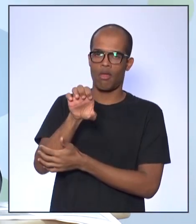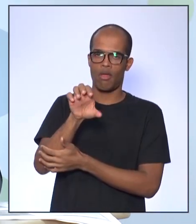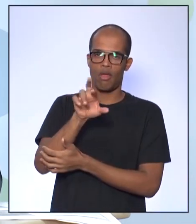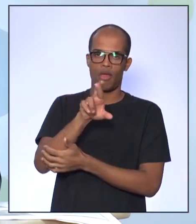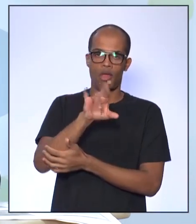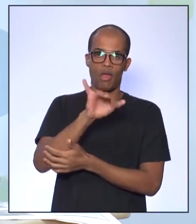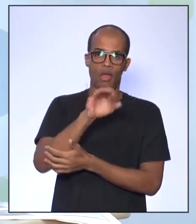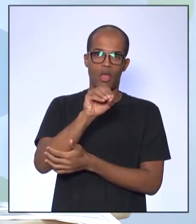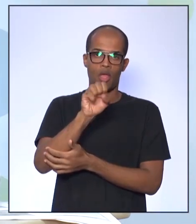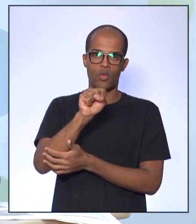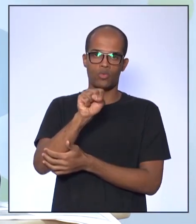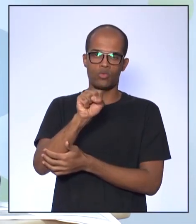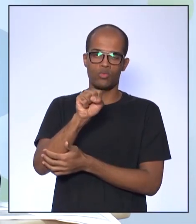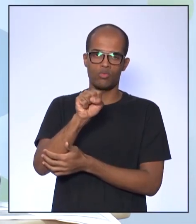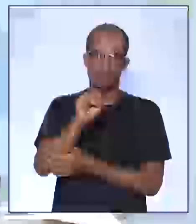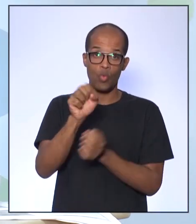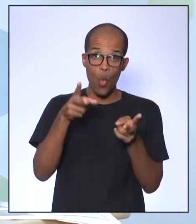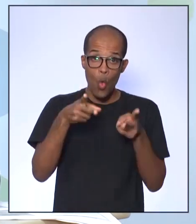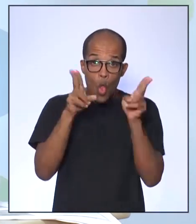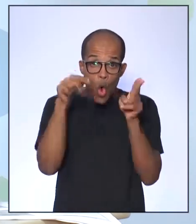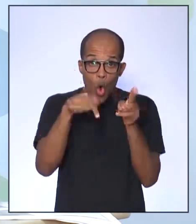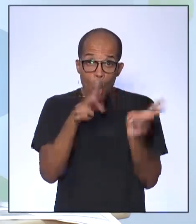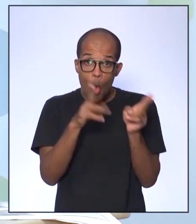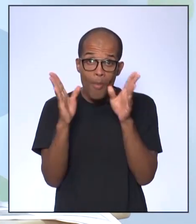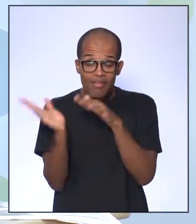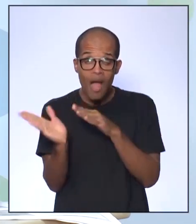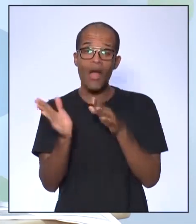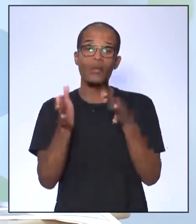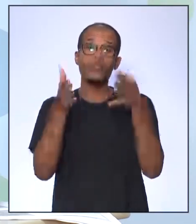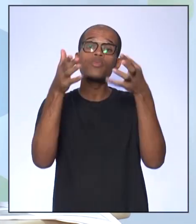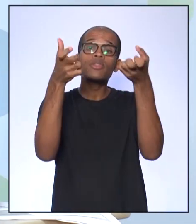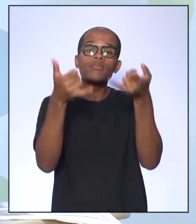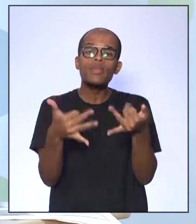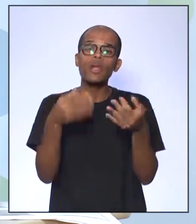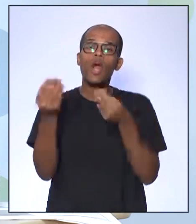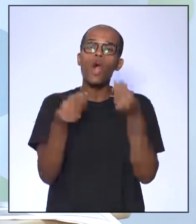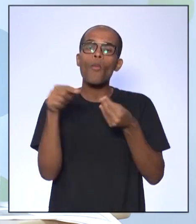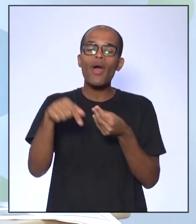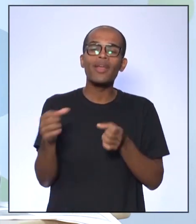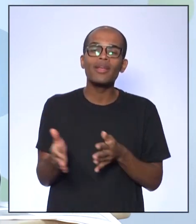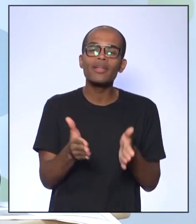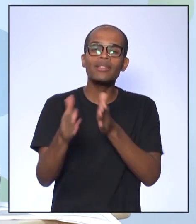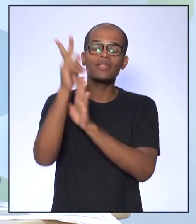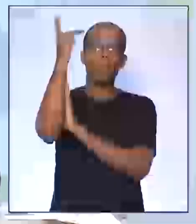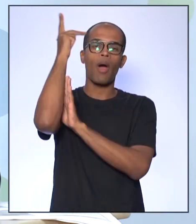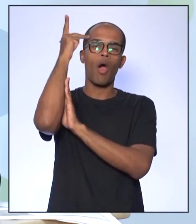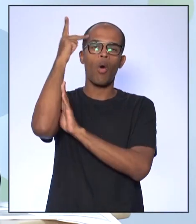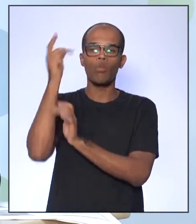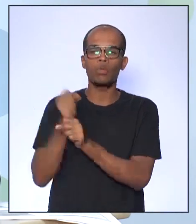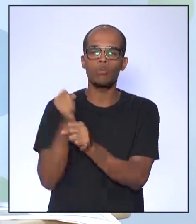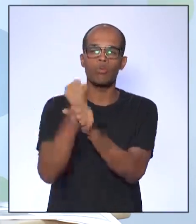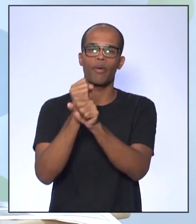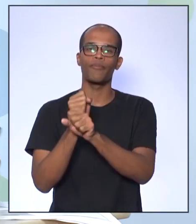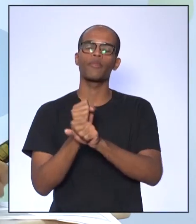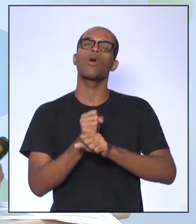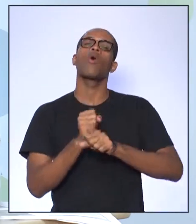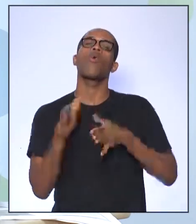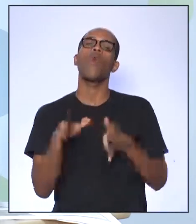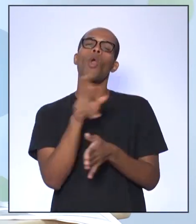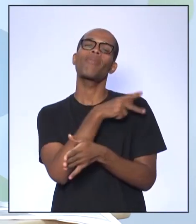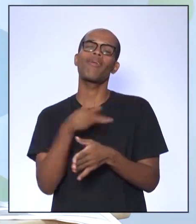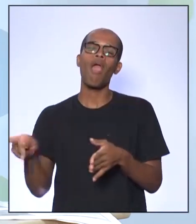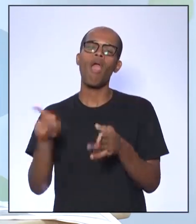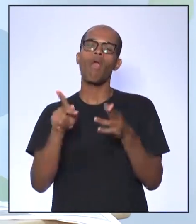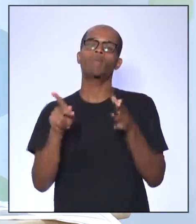história da urbanização de São Paulo, né? E como São Paulo se relaciona com alguns dos rios, né? Por exemplo, o Rio Pinheiros, o Rio Tietê,